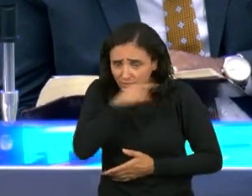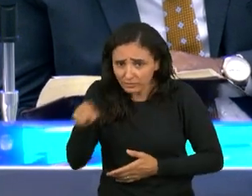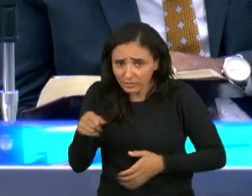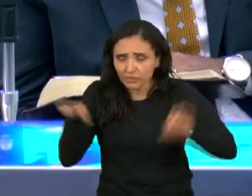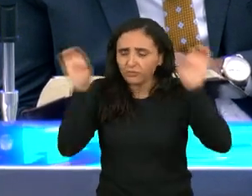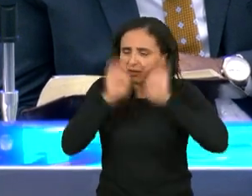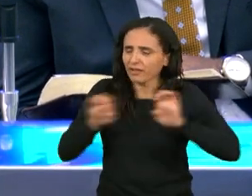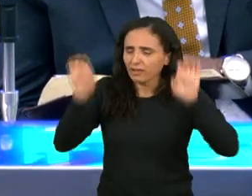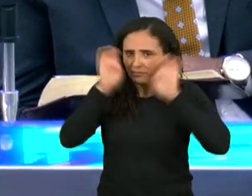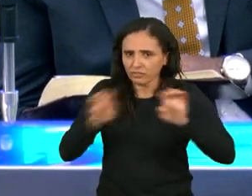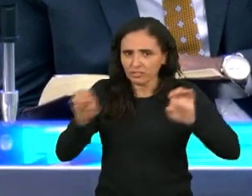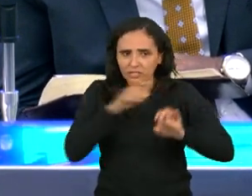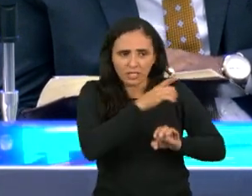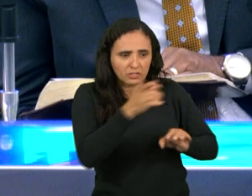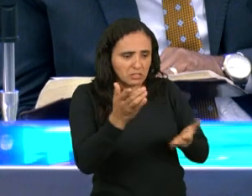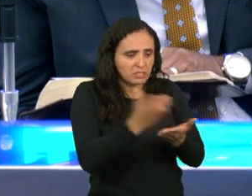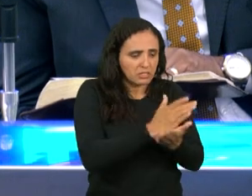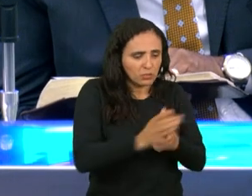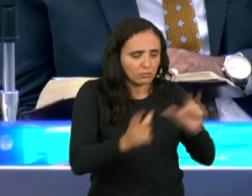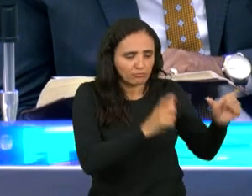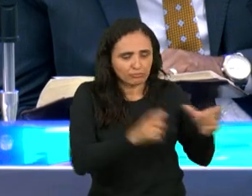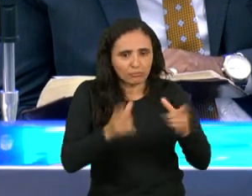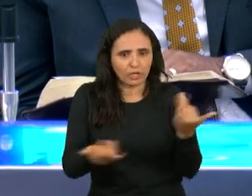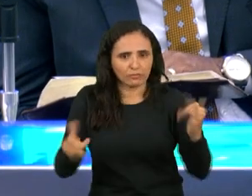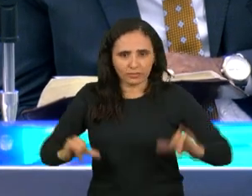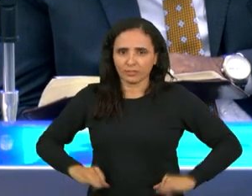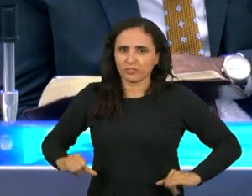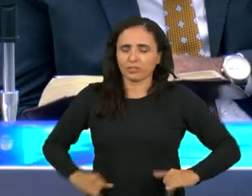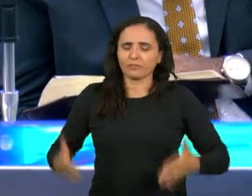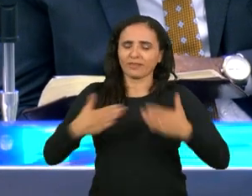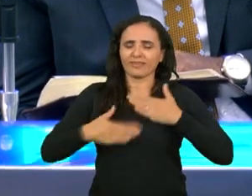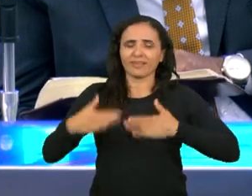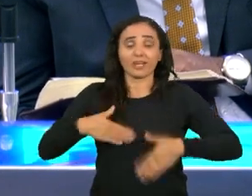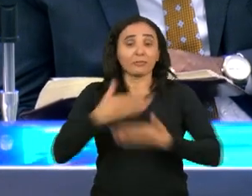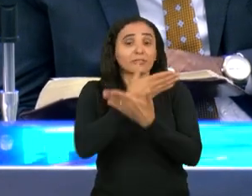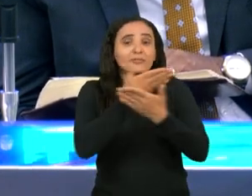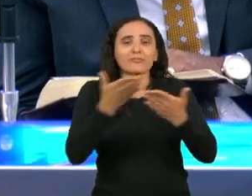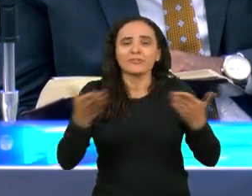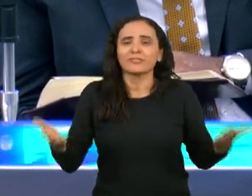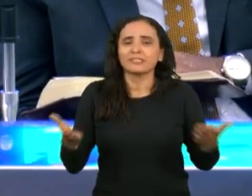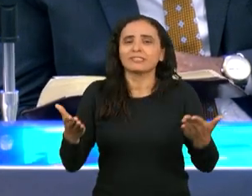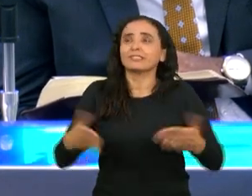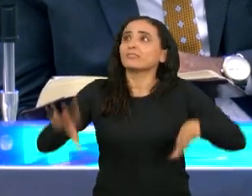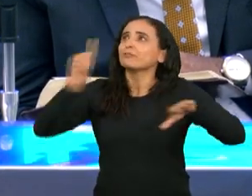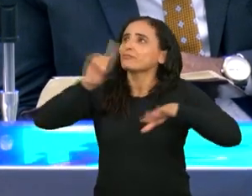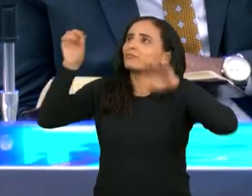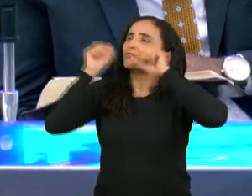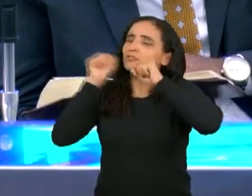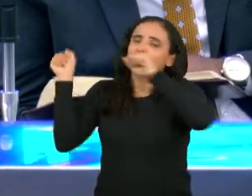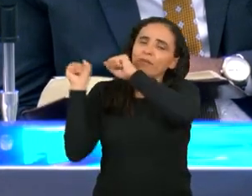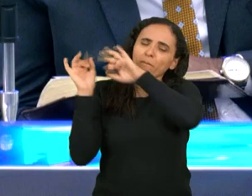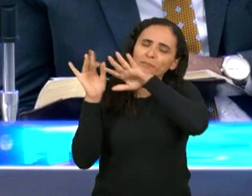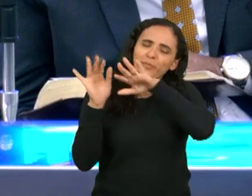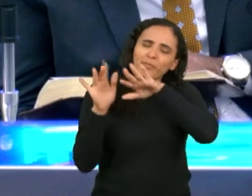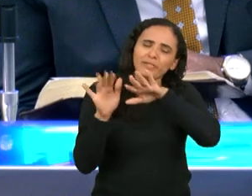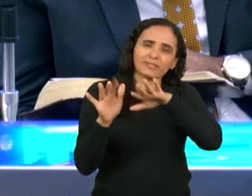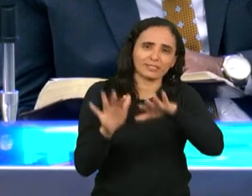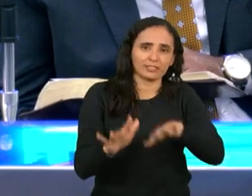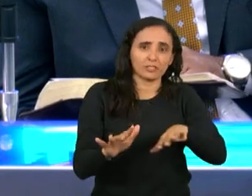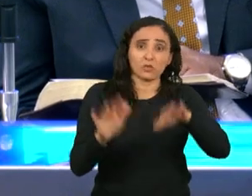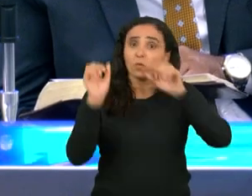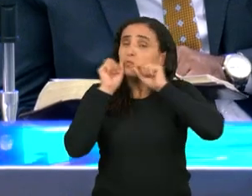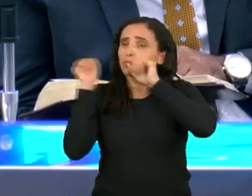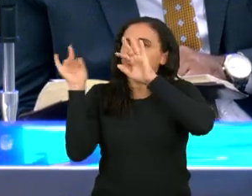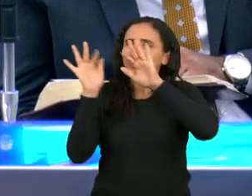sois vituperados bem-aventurados sois porque sobre vós repousa o